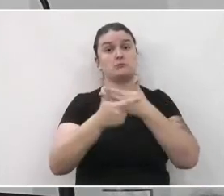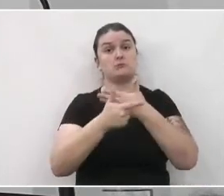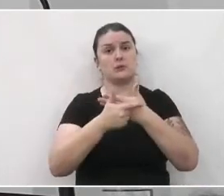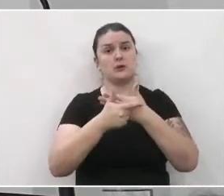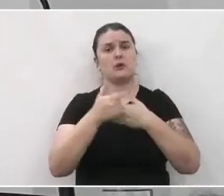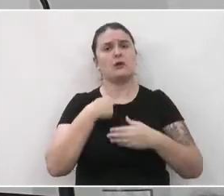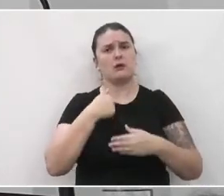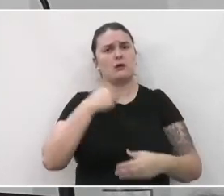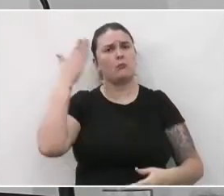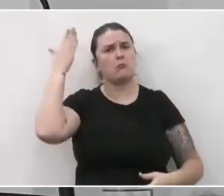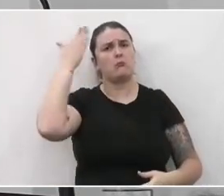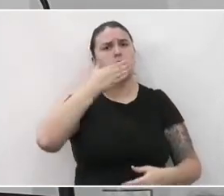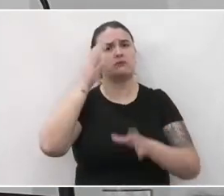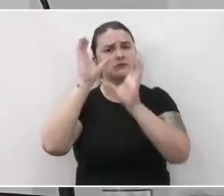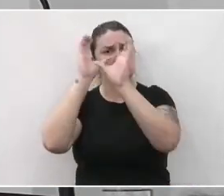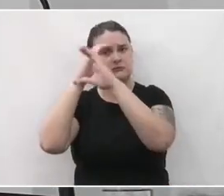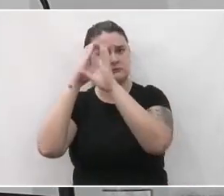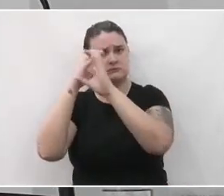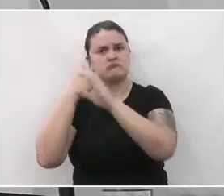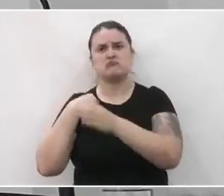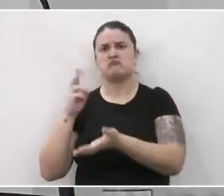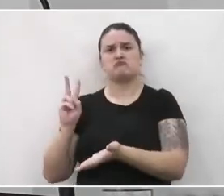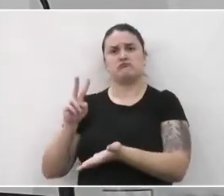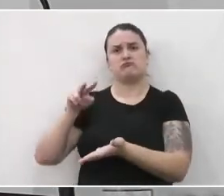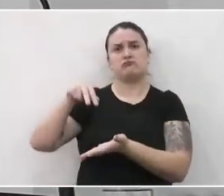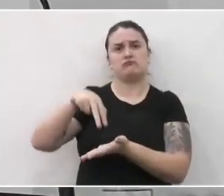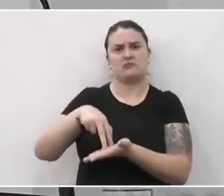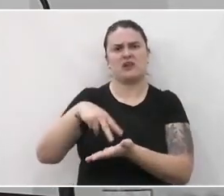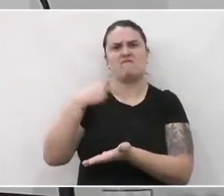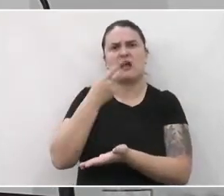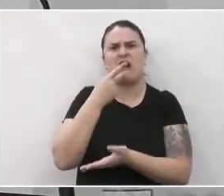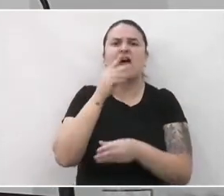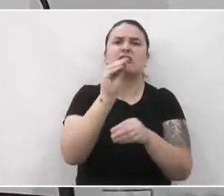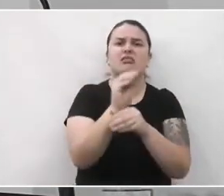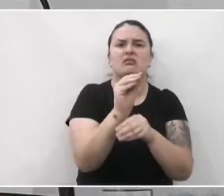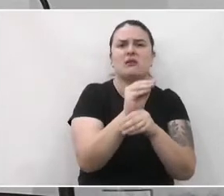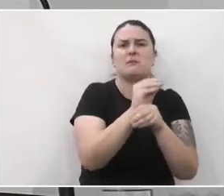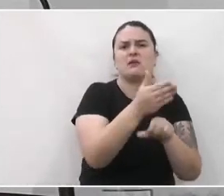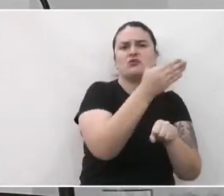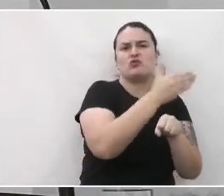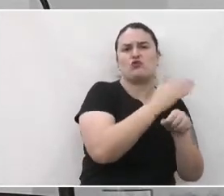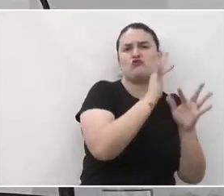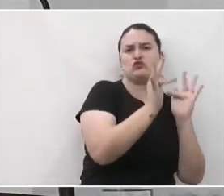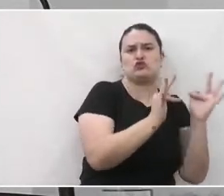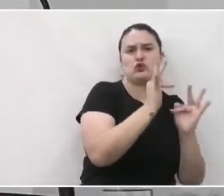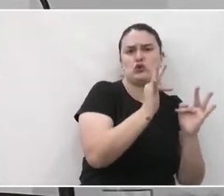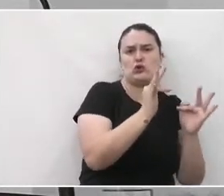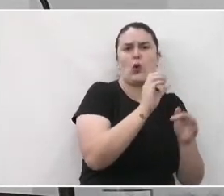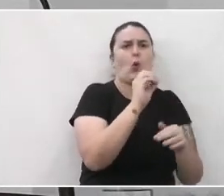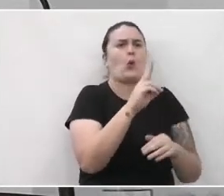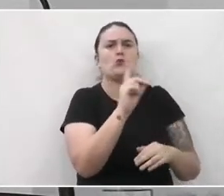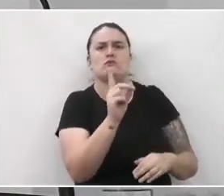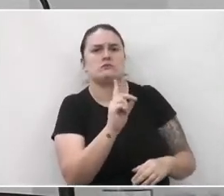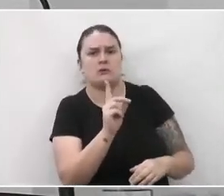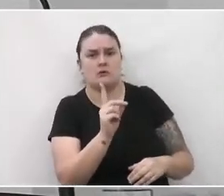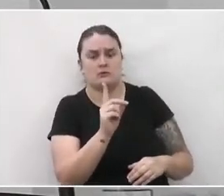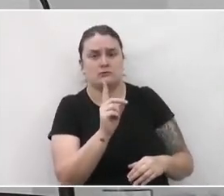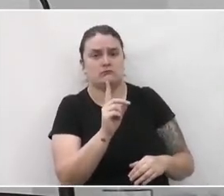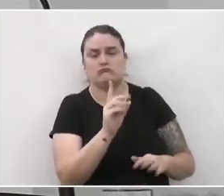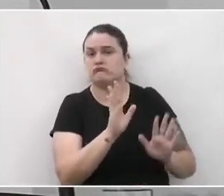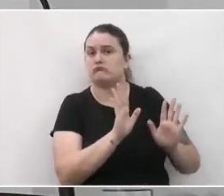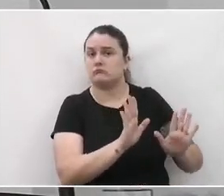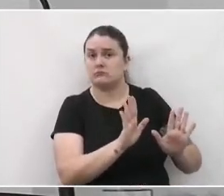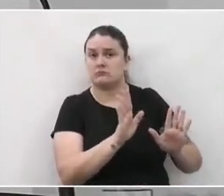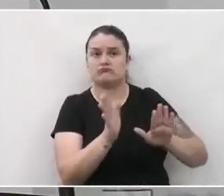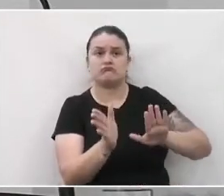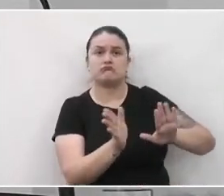ciências. Não venho aqui também dizer se o tratamento precoce funciona ou não funciona.